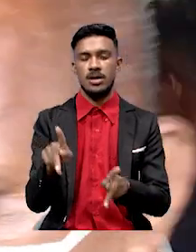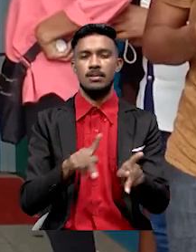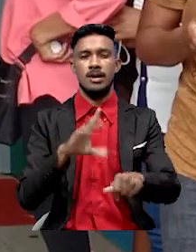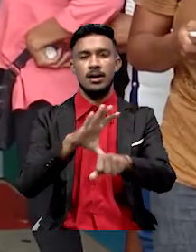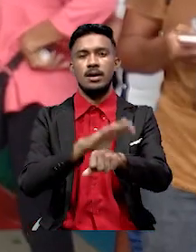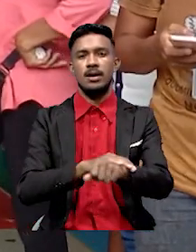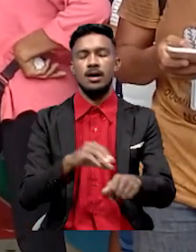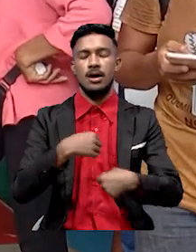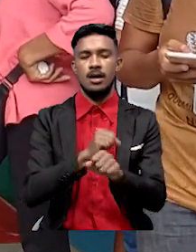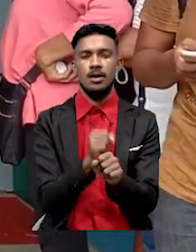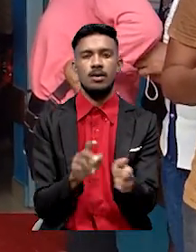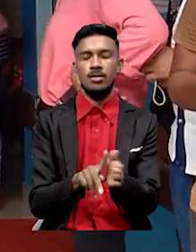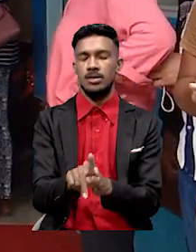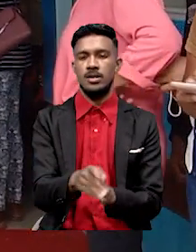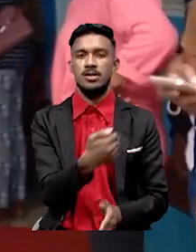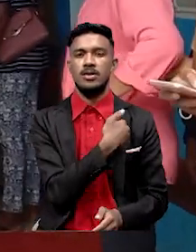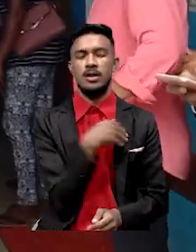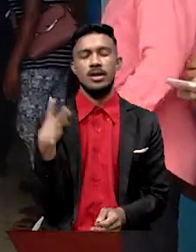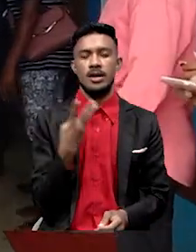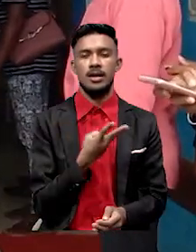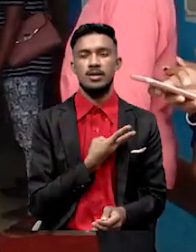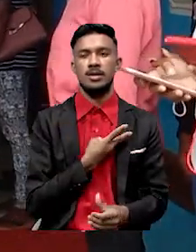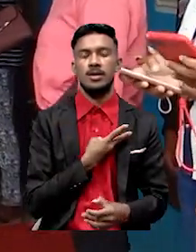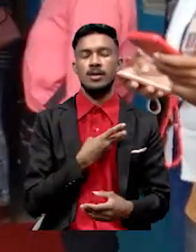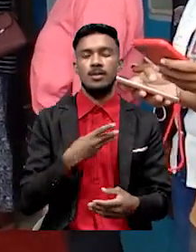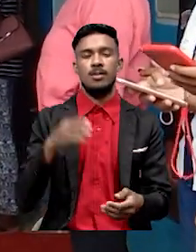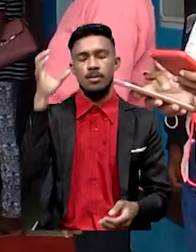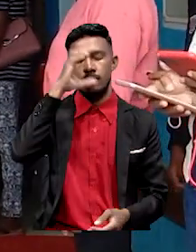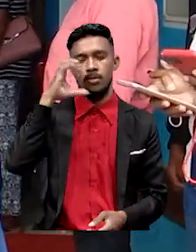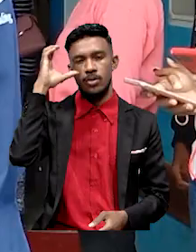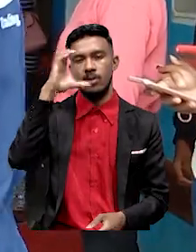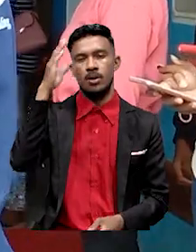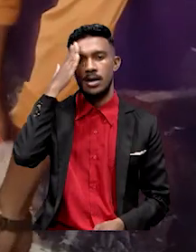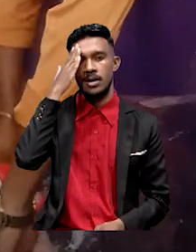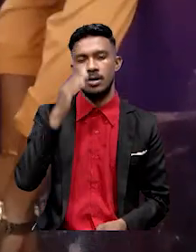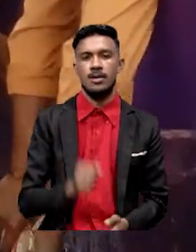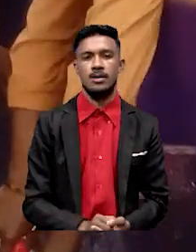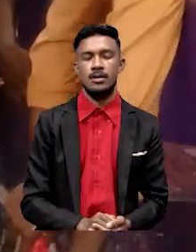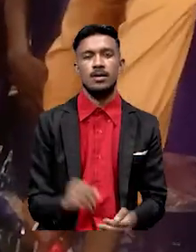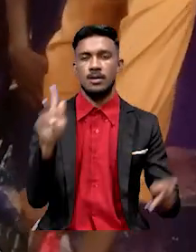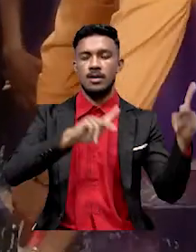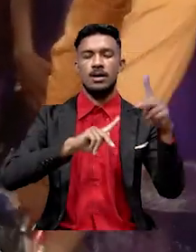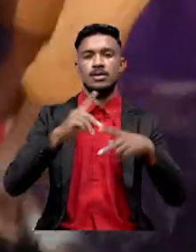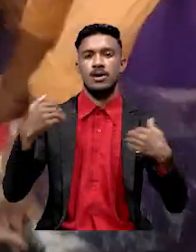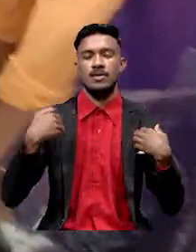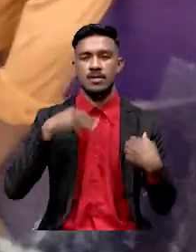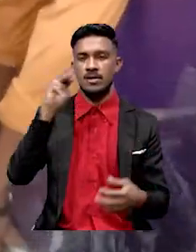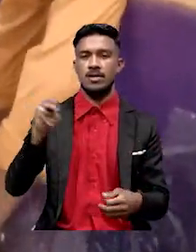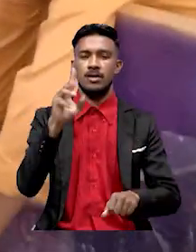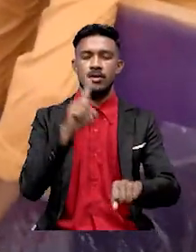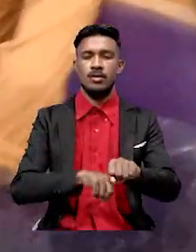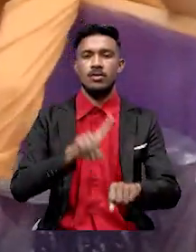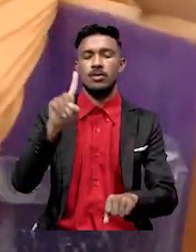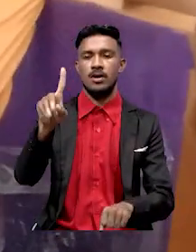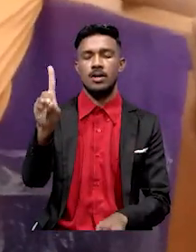ta hoi de jembole buka to aten. Caso homicídio ne acontece e segunda tukui de madrugada